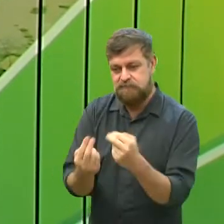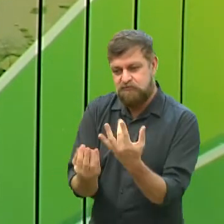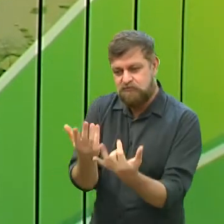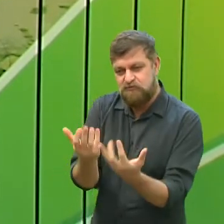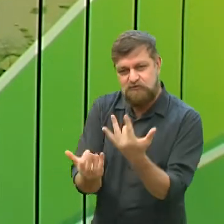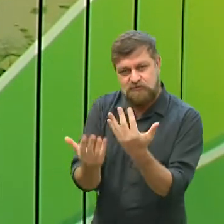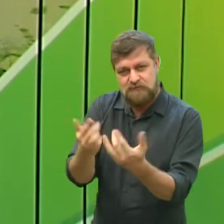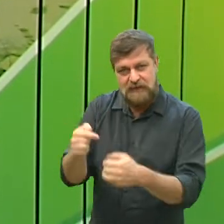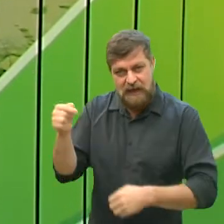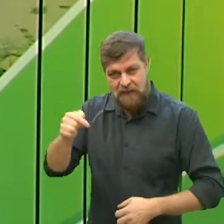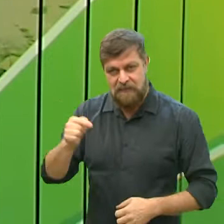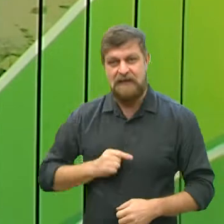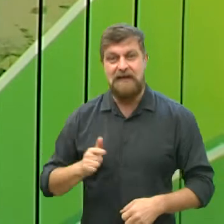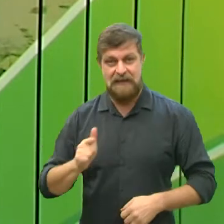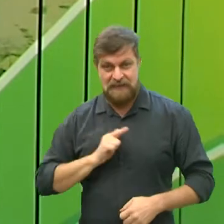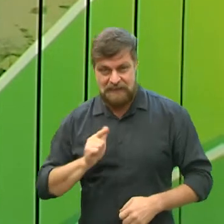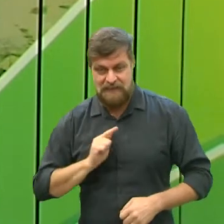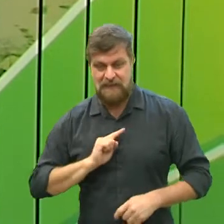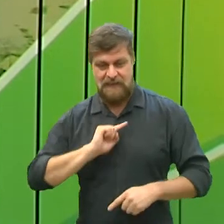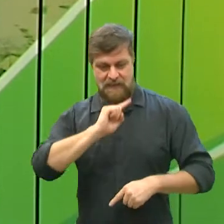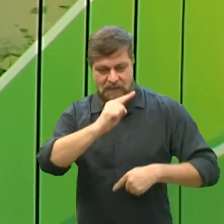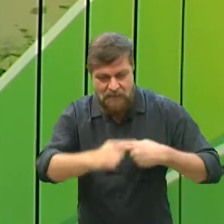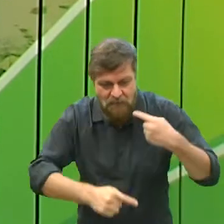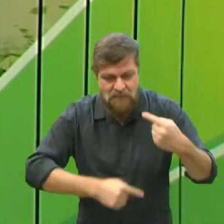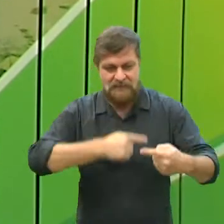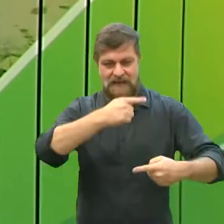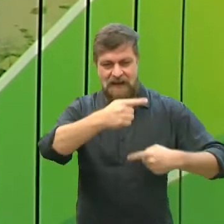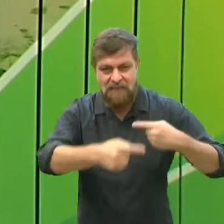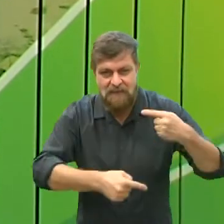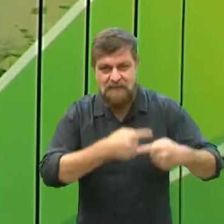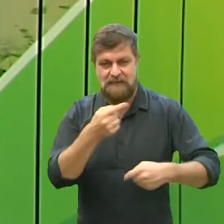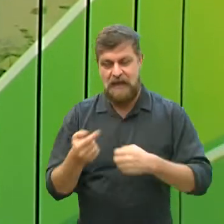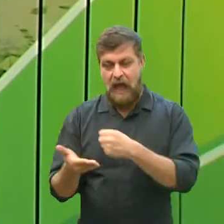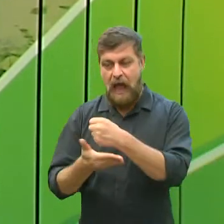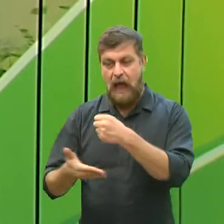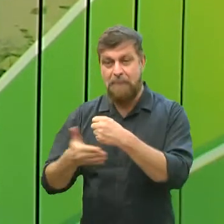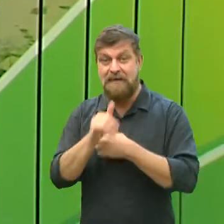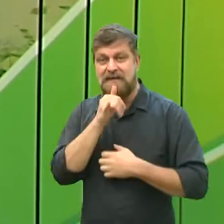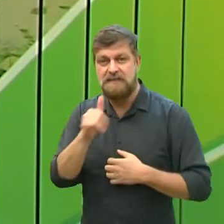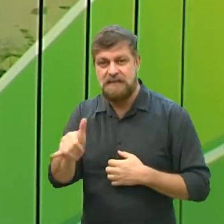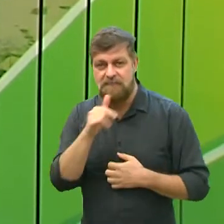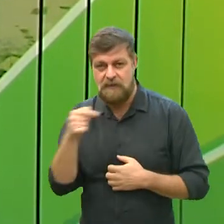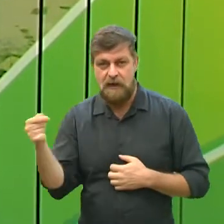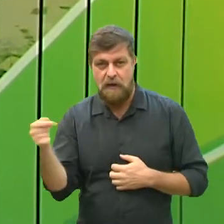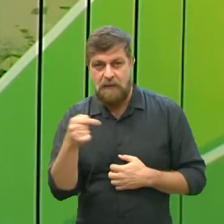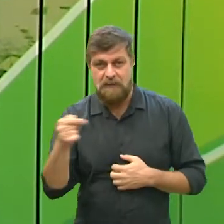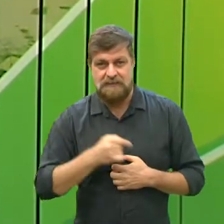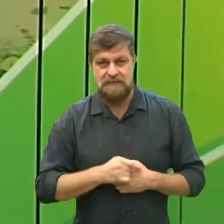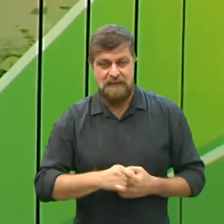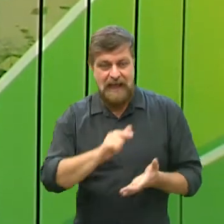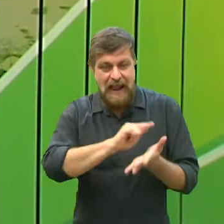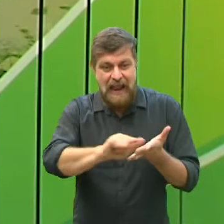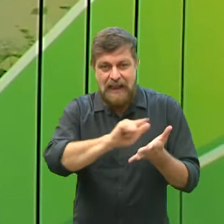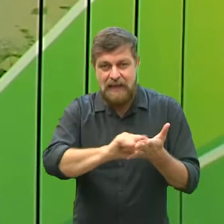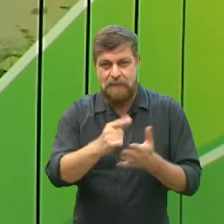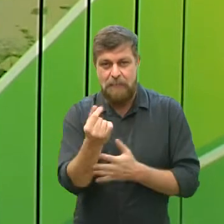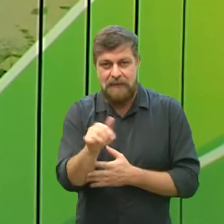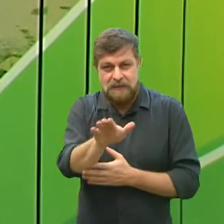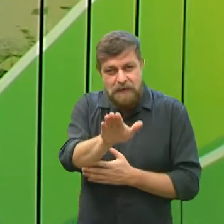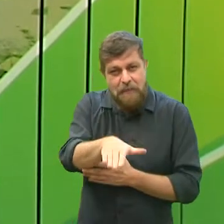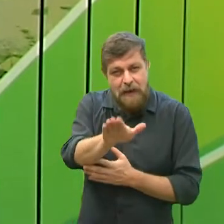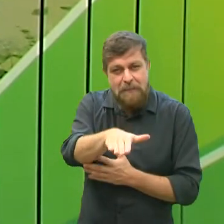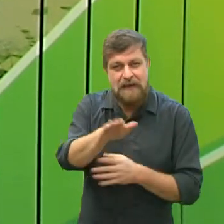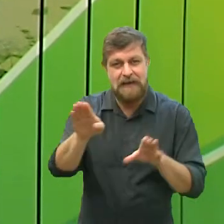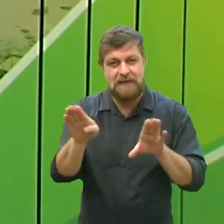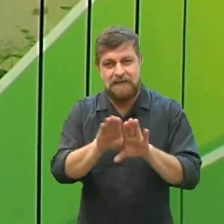um recurso renovável que funciona como fonte alternativa de energia por ser mais limpa, por ter um custo menor